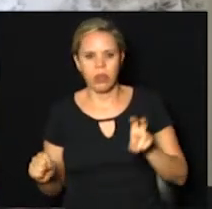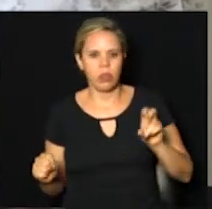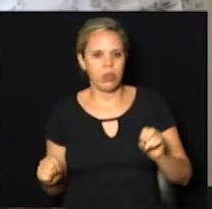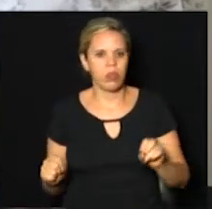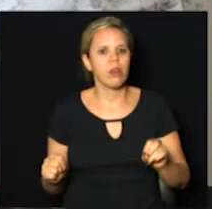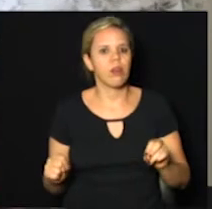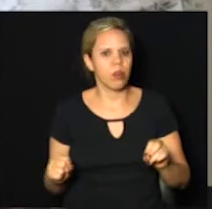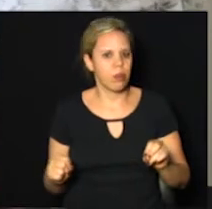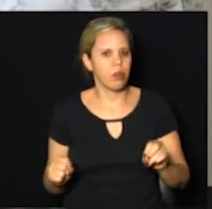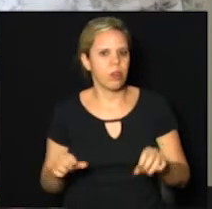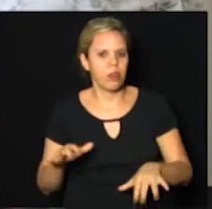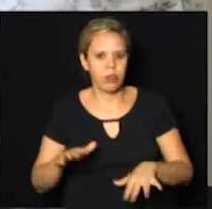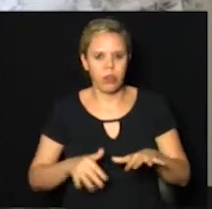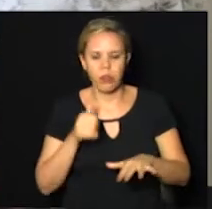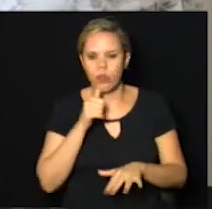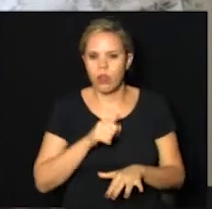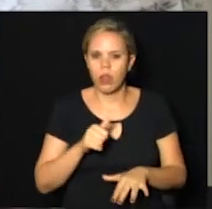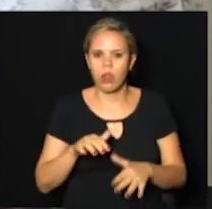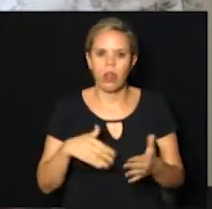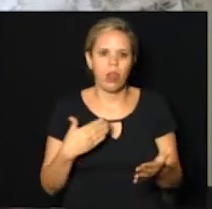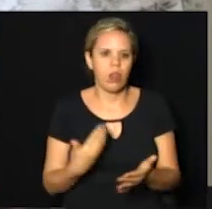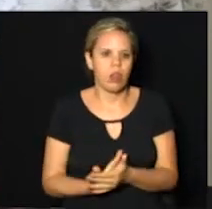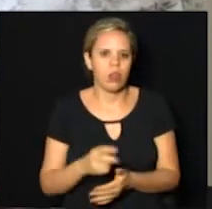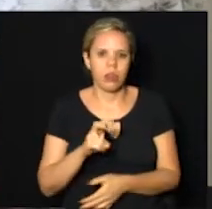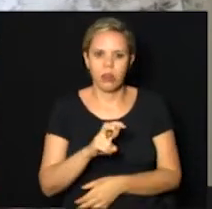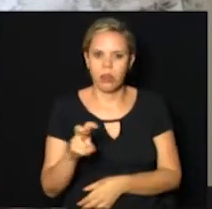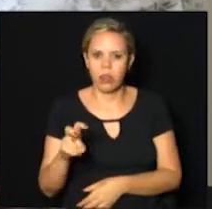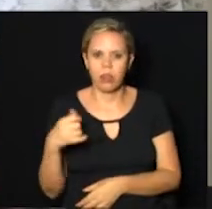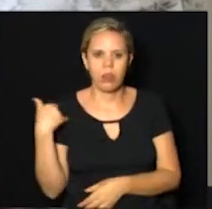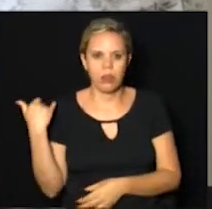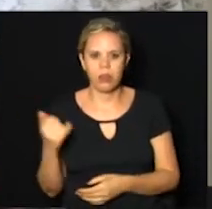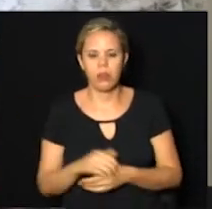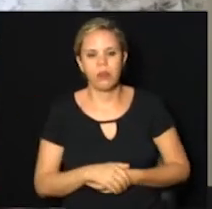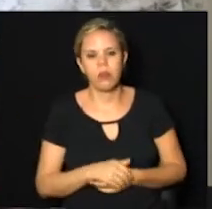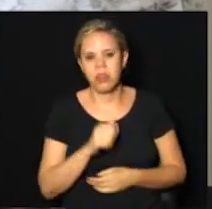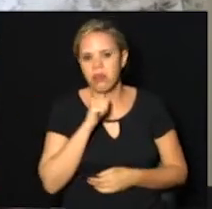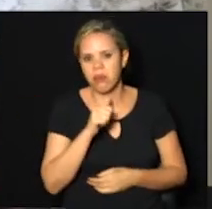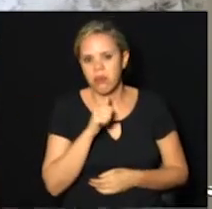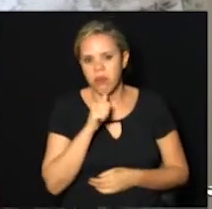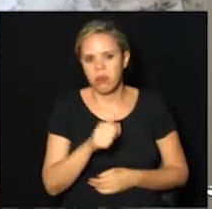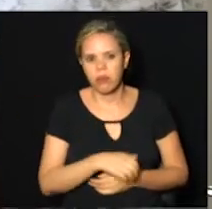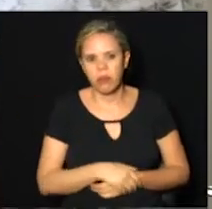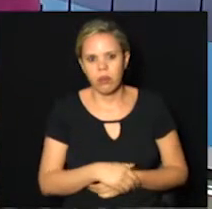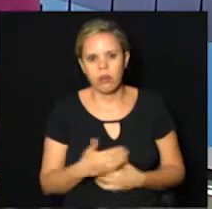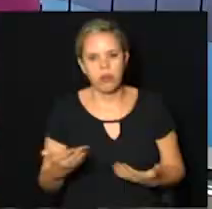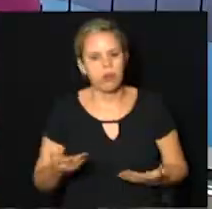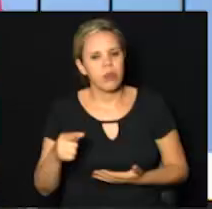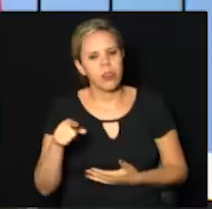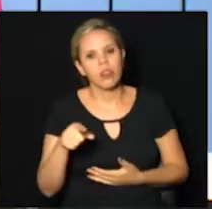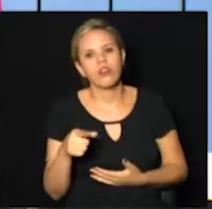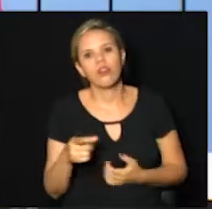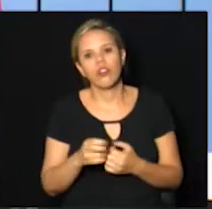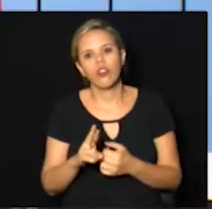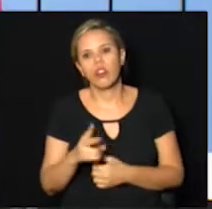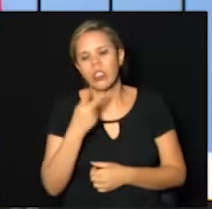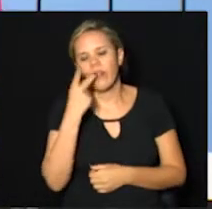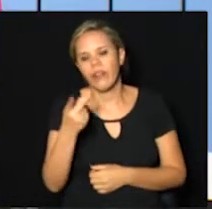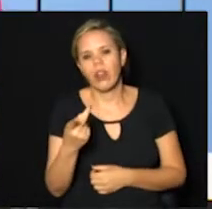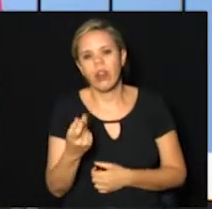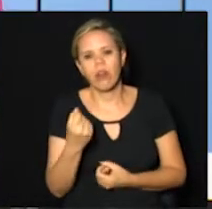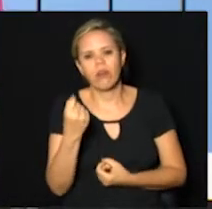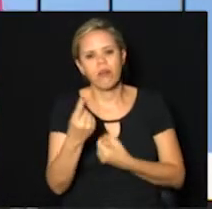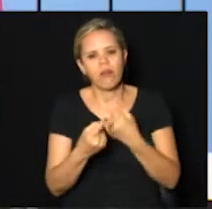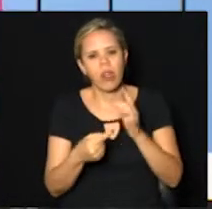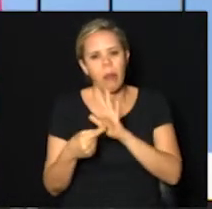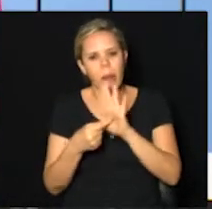50, e às vezes tem mulheres que vão até 55 anos menstruando. Agora, doutora, a senhora falou desses sintomas, né,